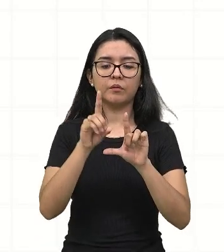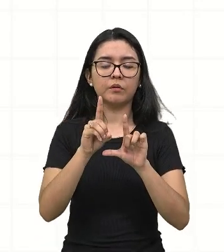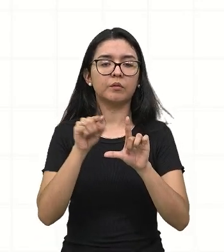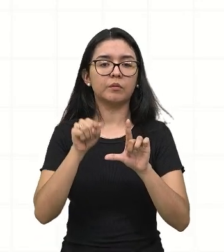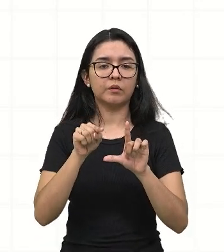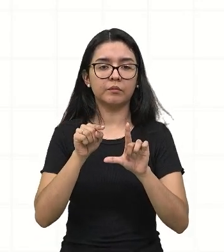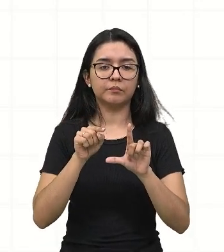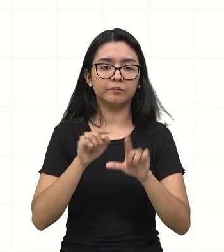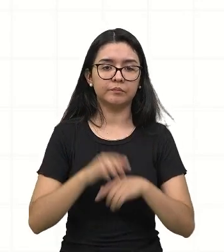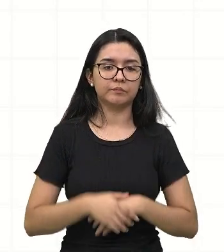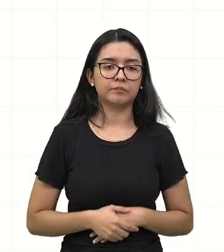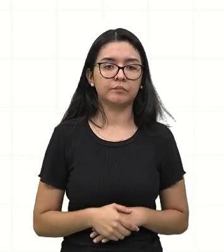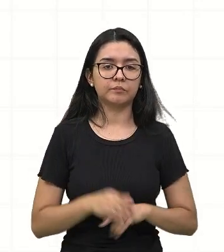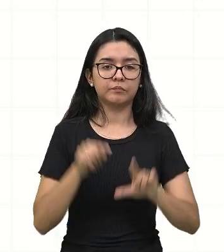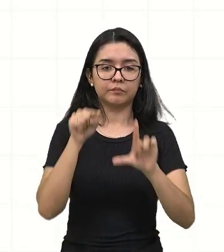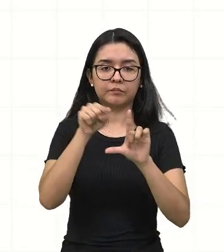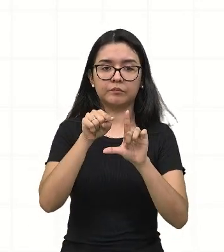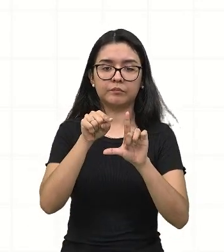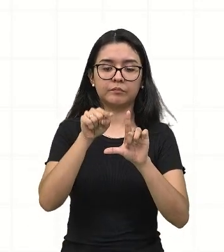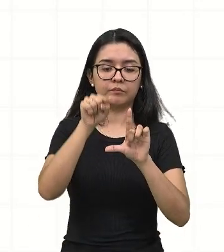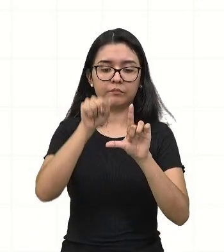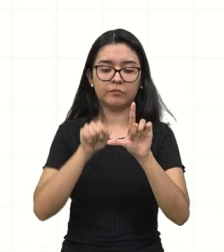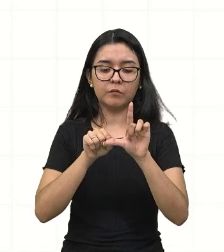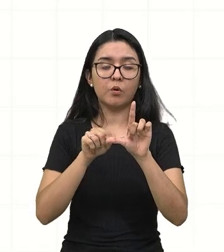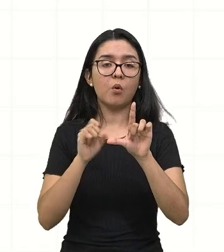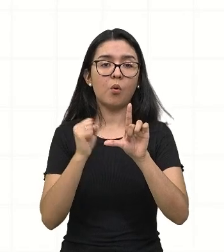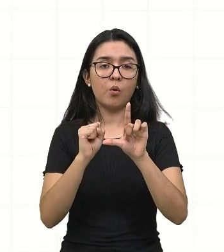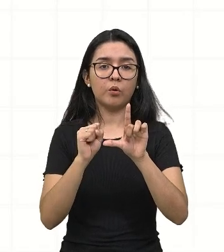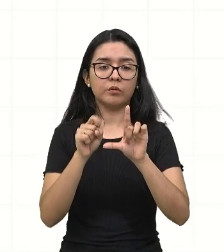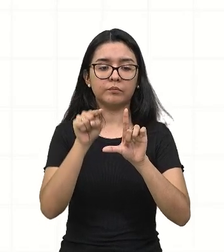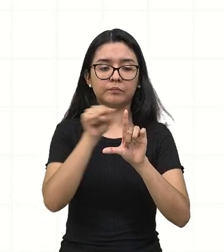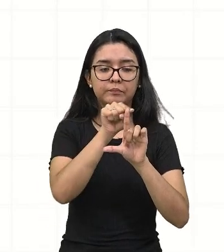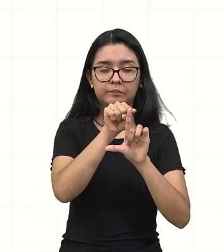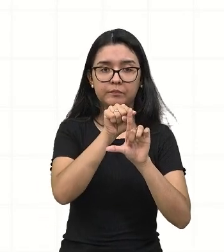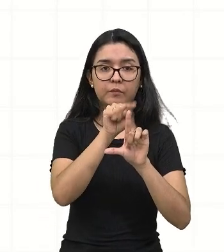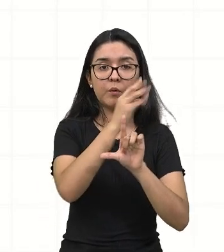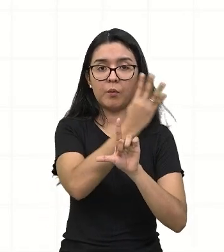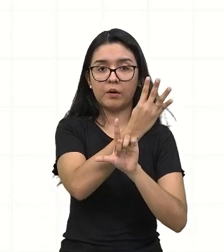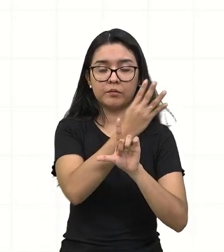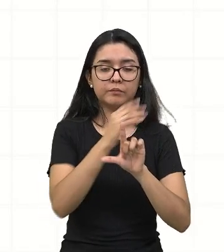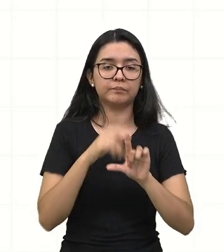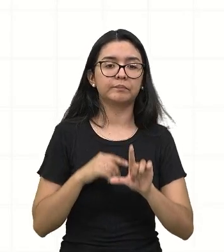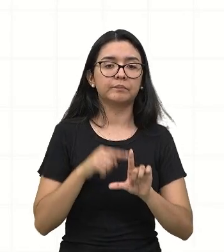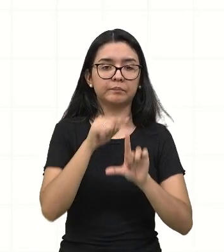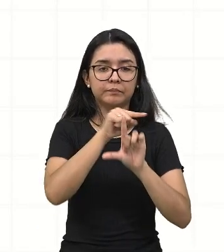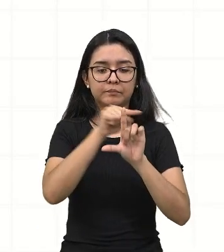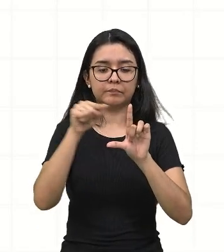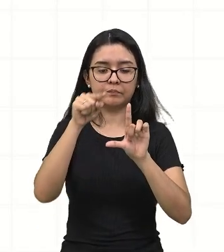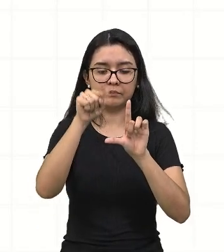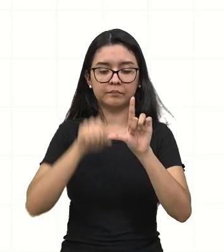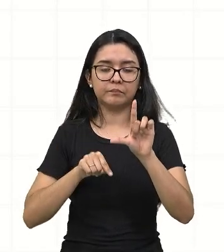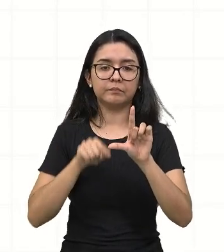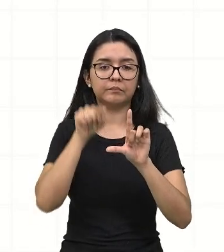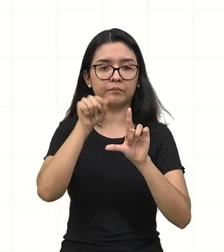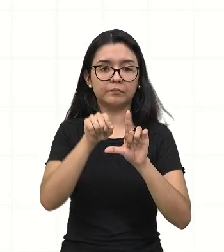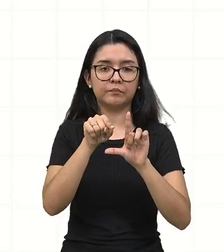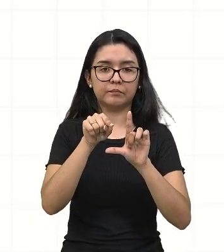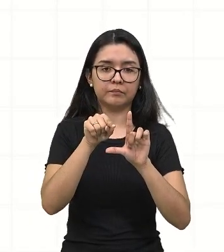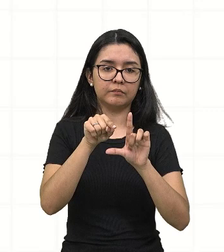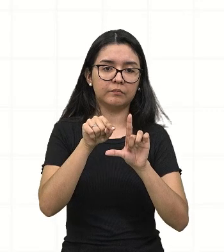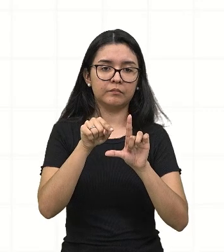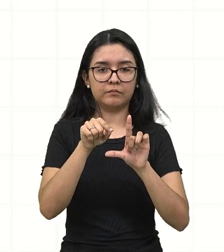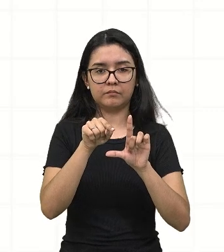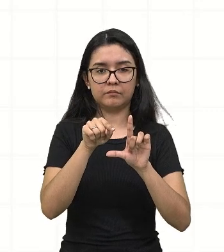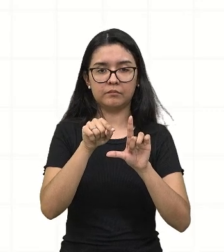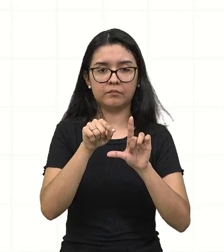está na direção do 8 ó, e na direção do 4. Tá legal? Então vamos dizer o endereço. É como nós estamos representando o endereço desses